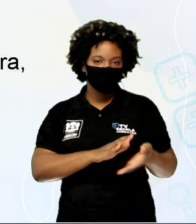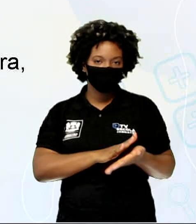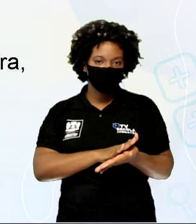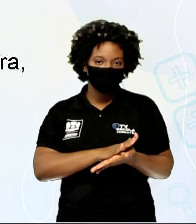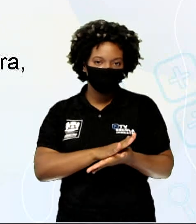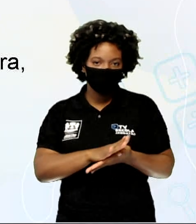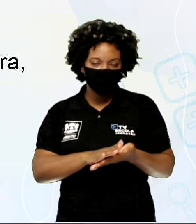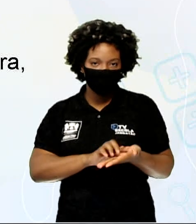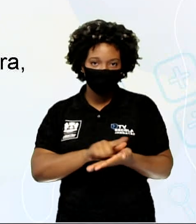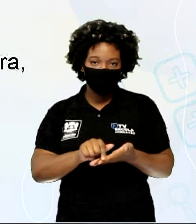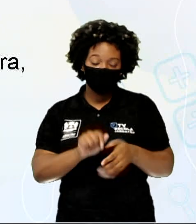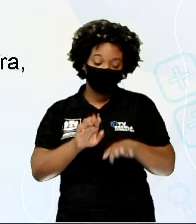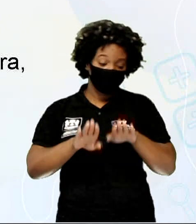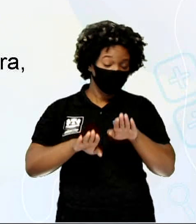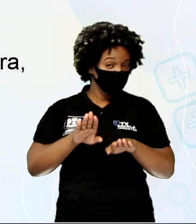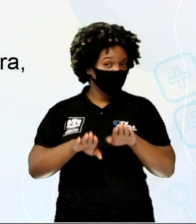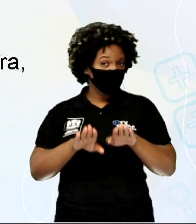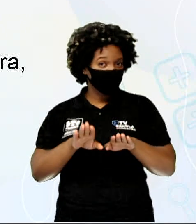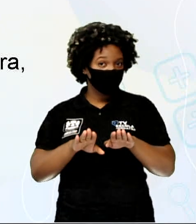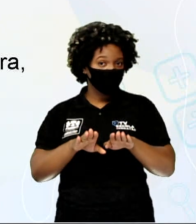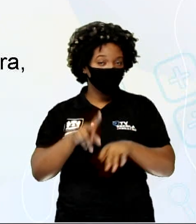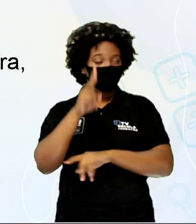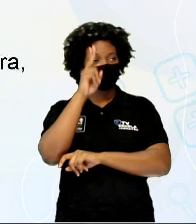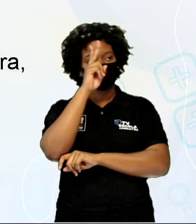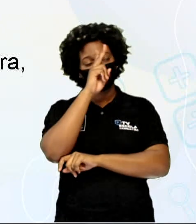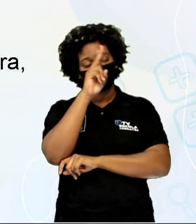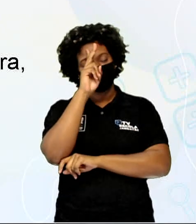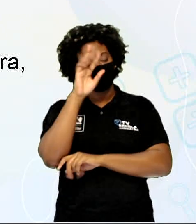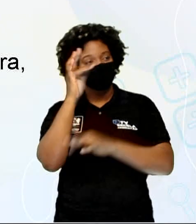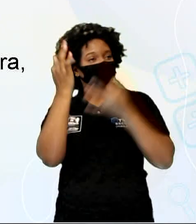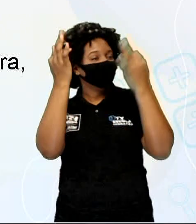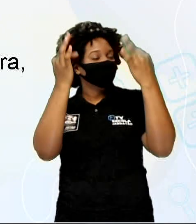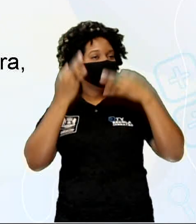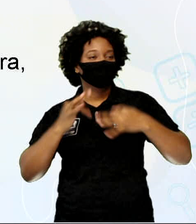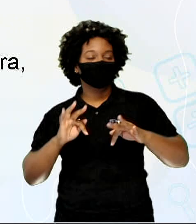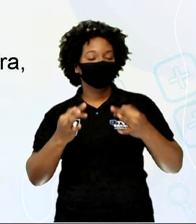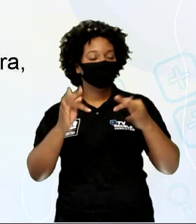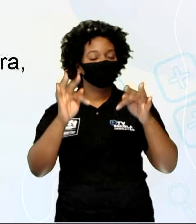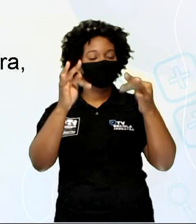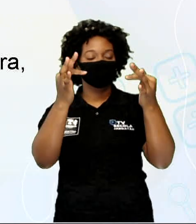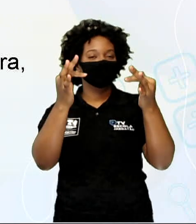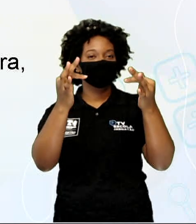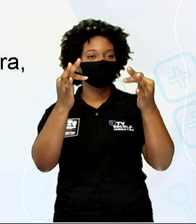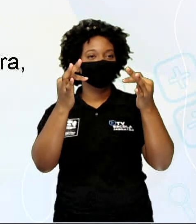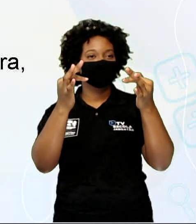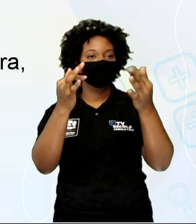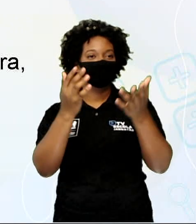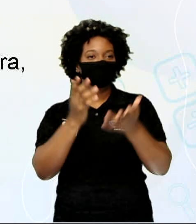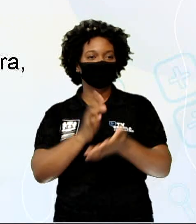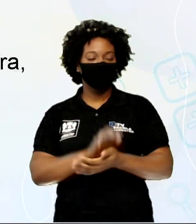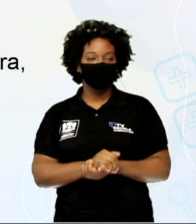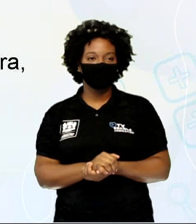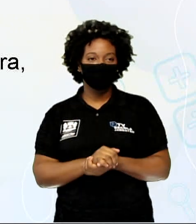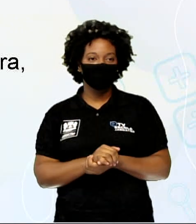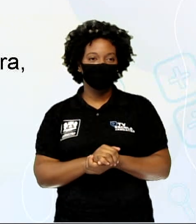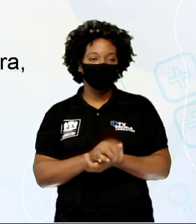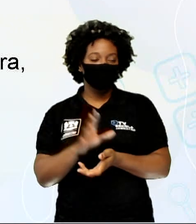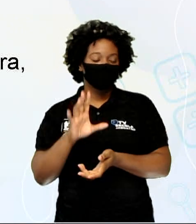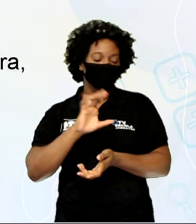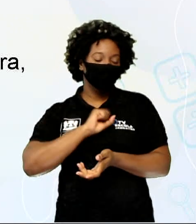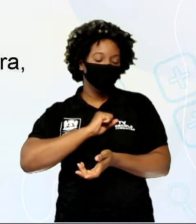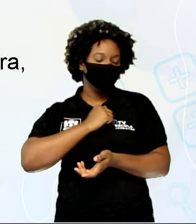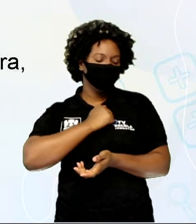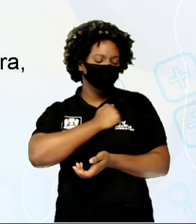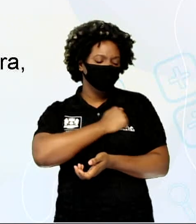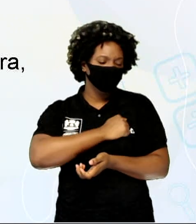E às vezes, recordando a feliz mocidade, canto uma saudade que mora em meu